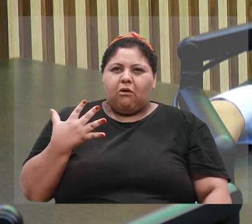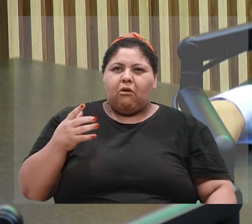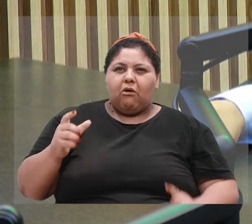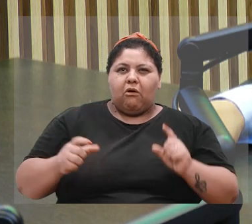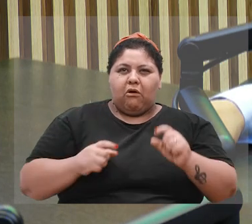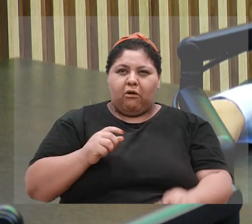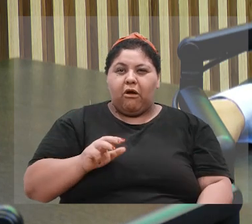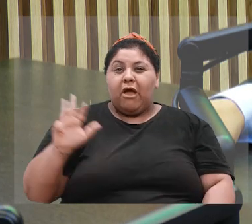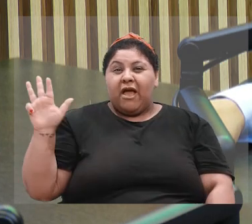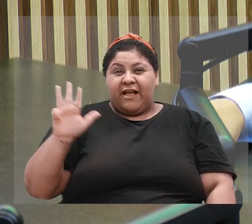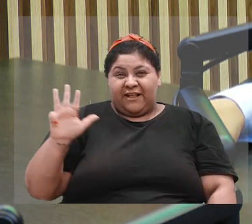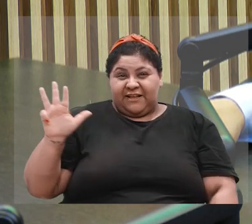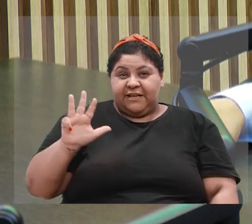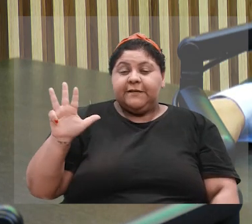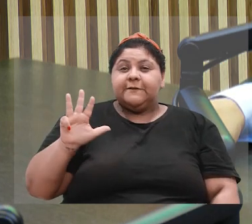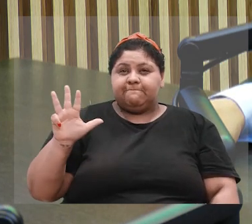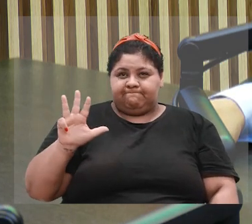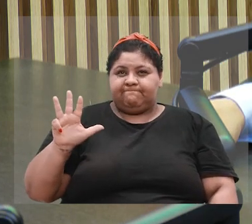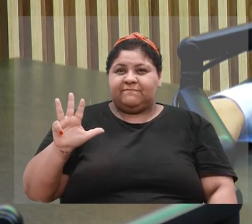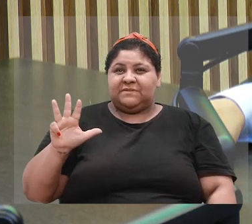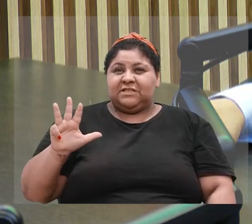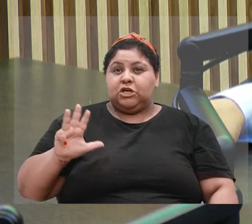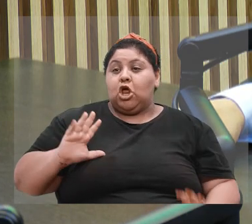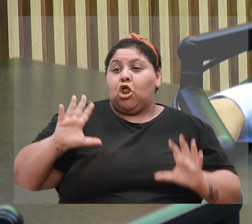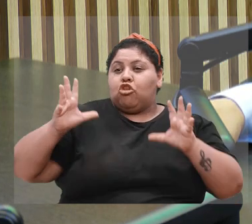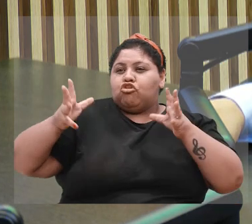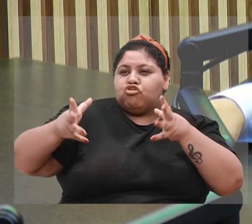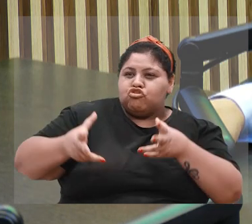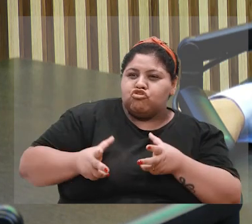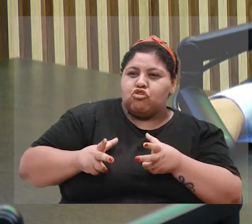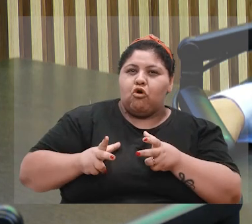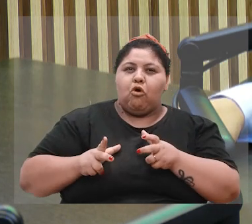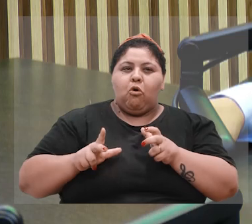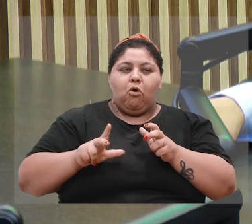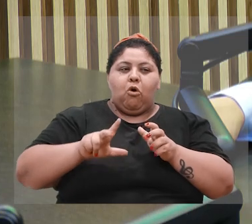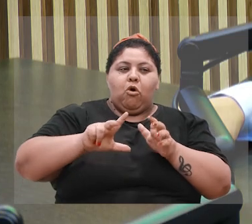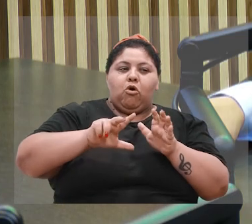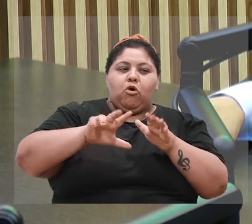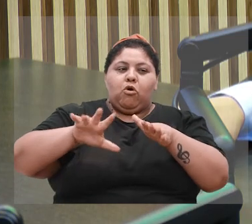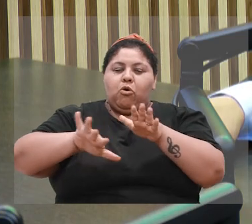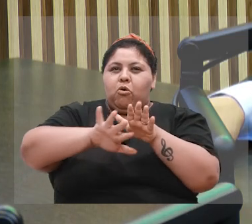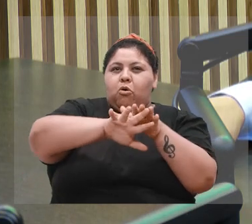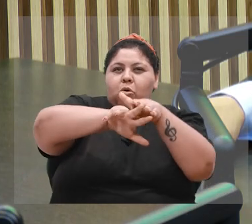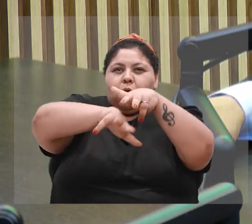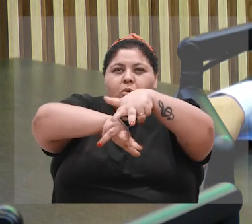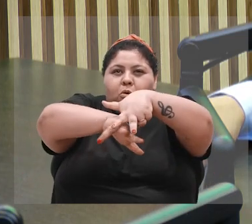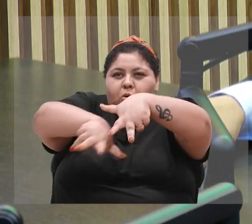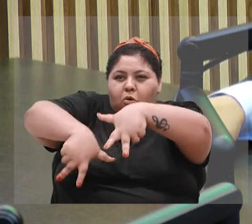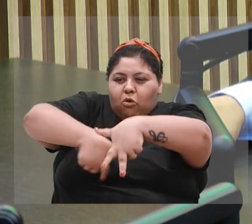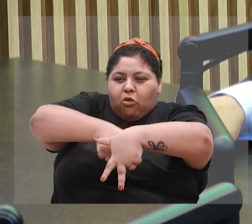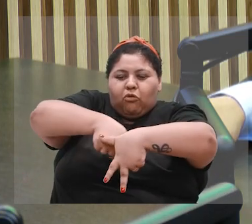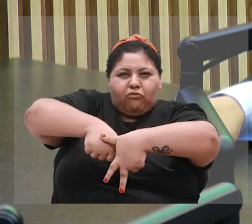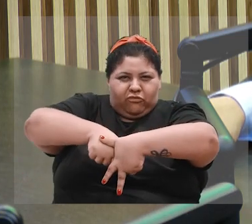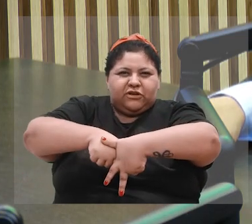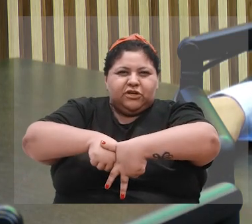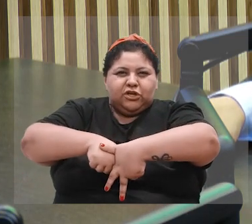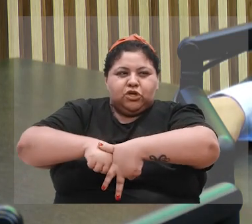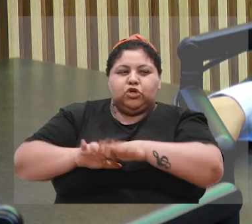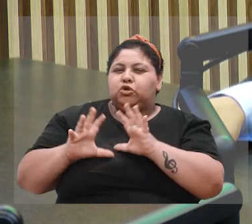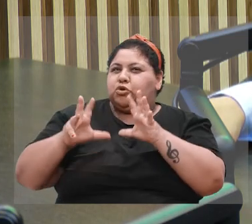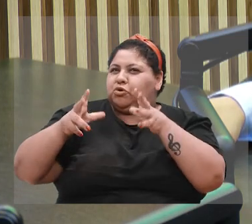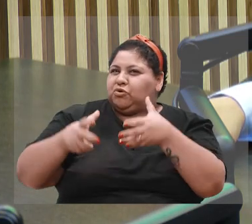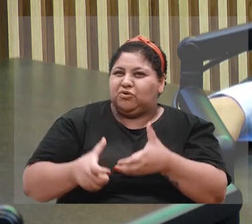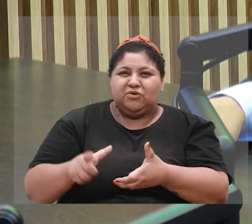Luiz Inácio Lula da Silva tinha sido... todos os casos de corrupção dele tinham sido colocados